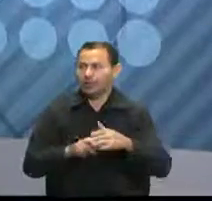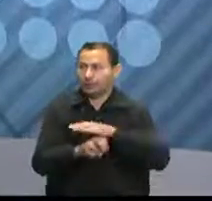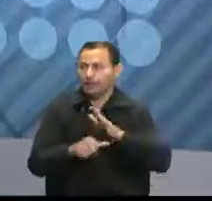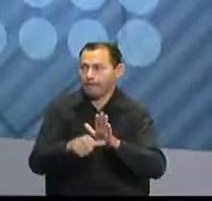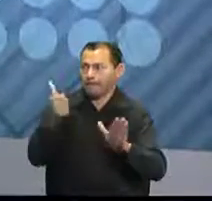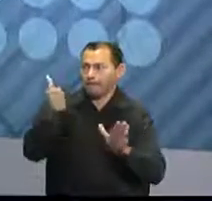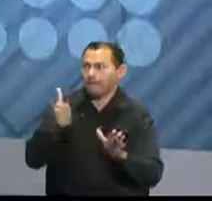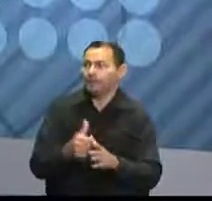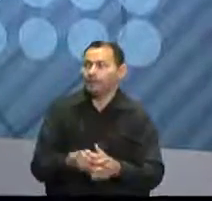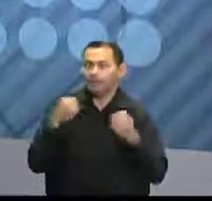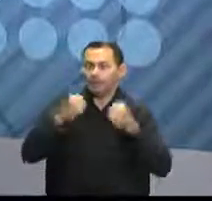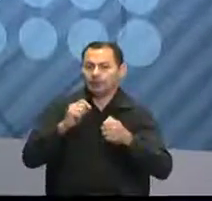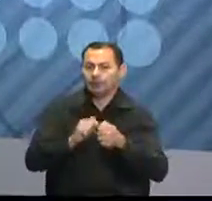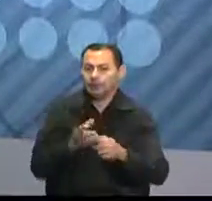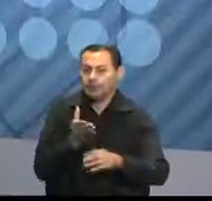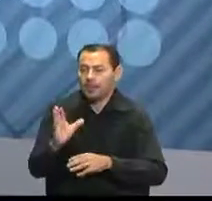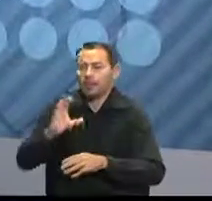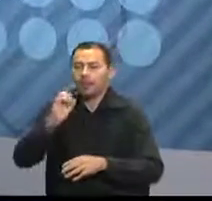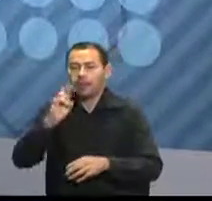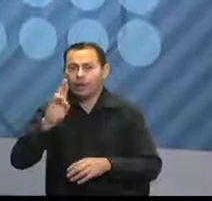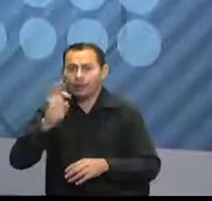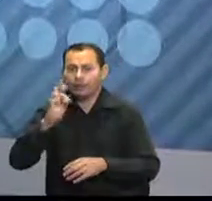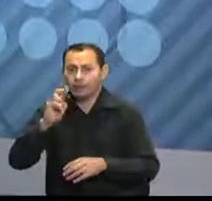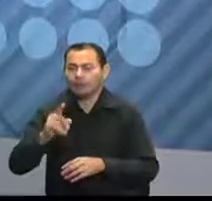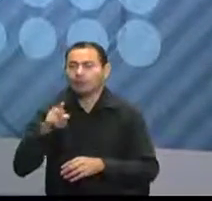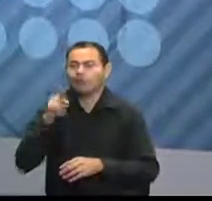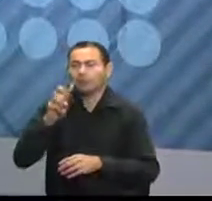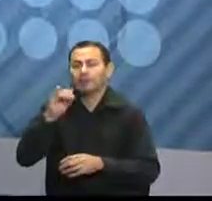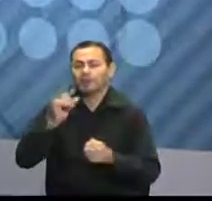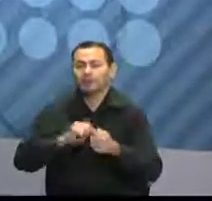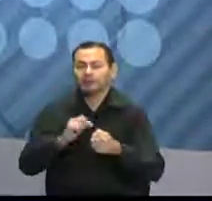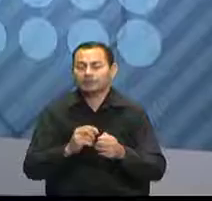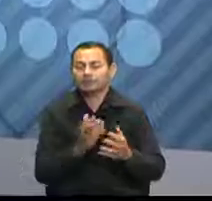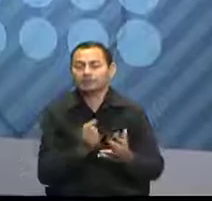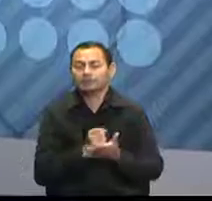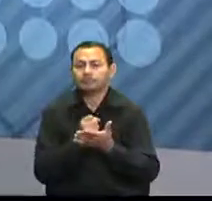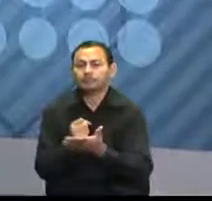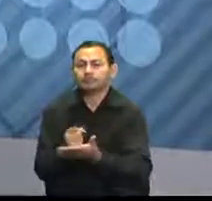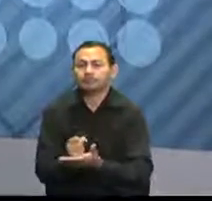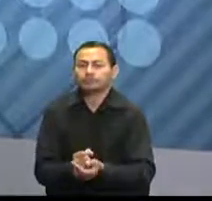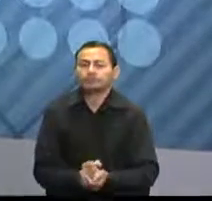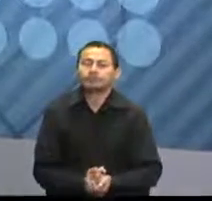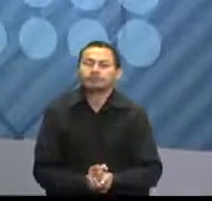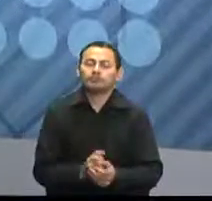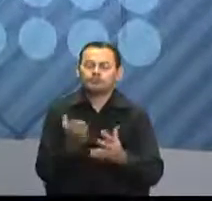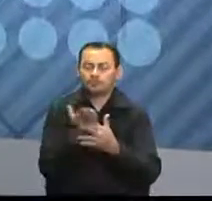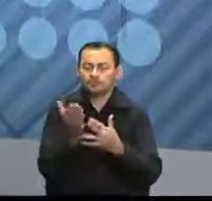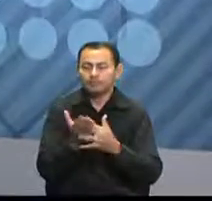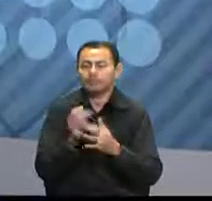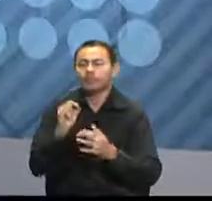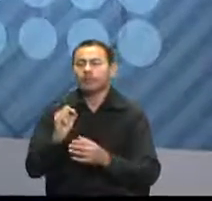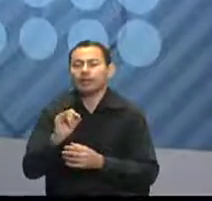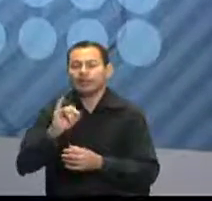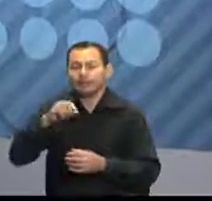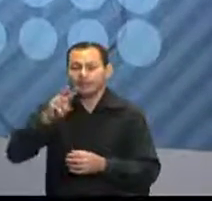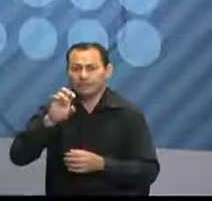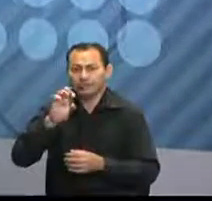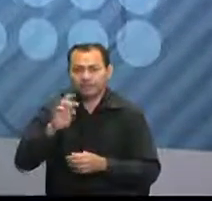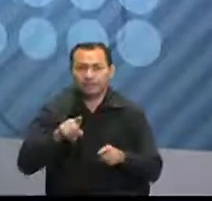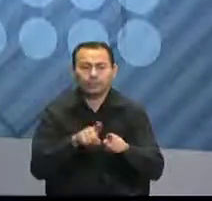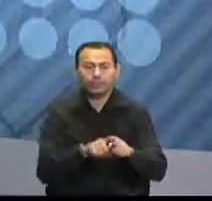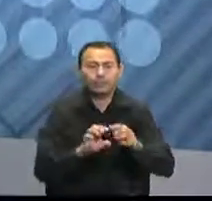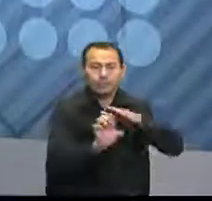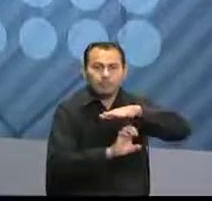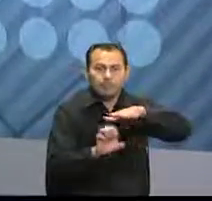primeiramente preciso ir numa corretora ela vai fazer as intermediações entre é o que quer investir e